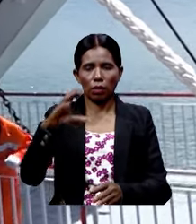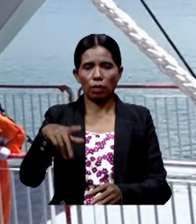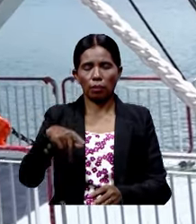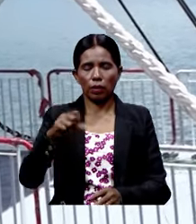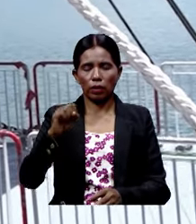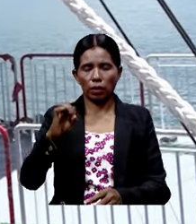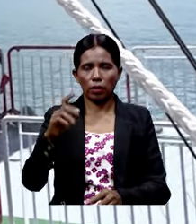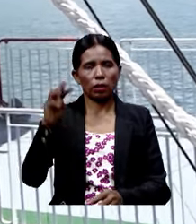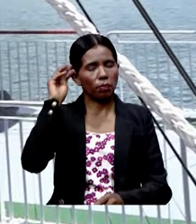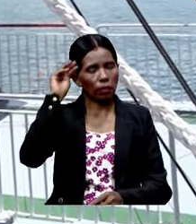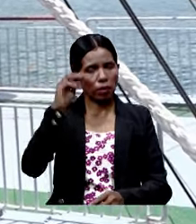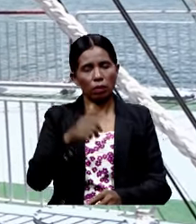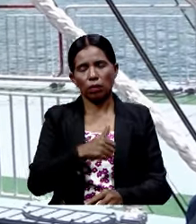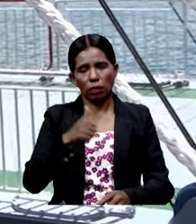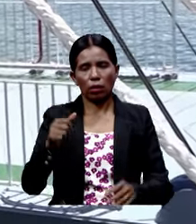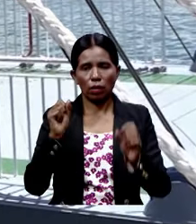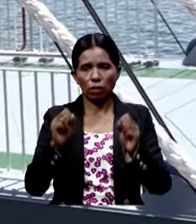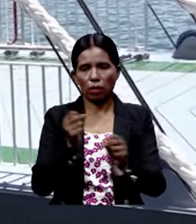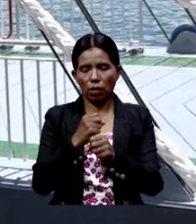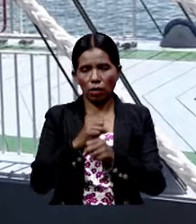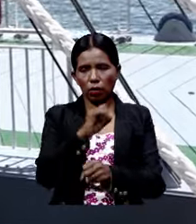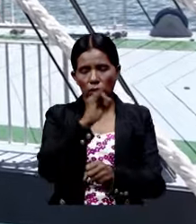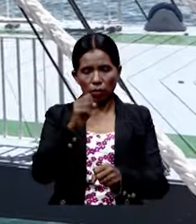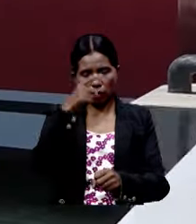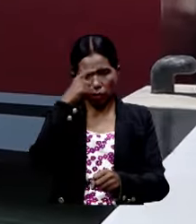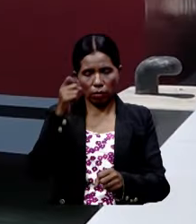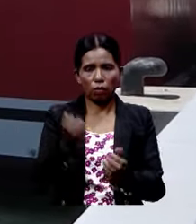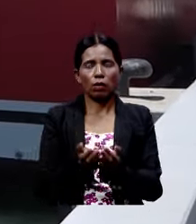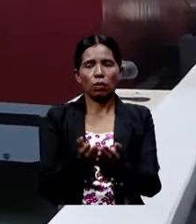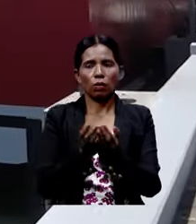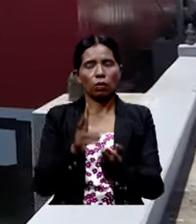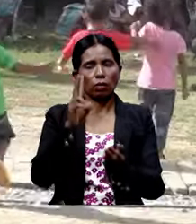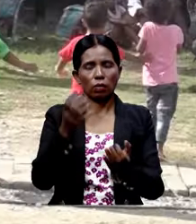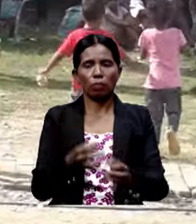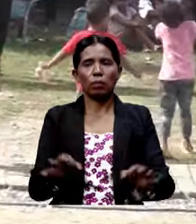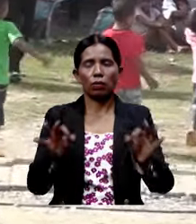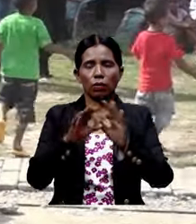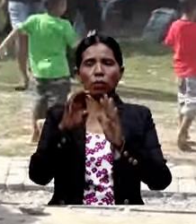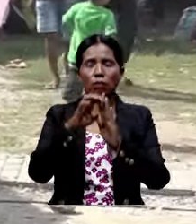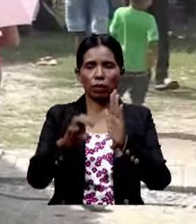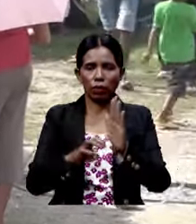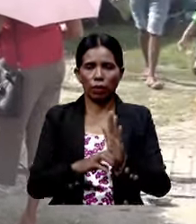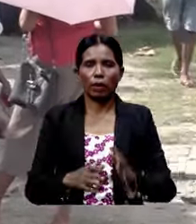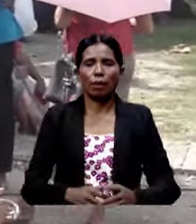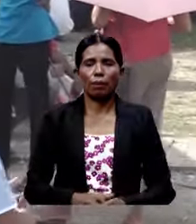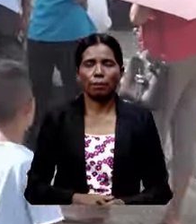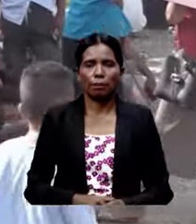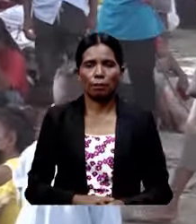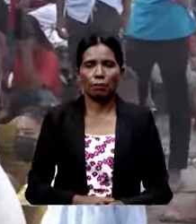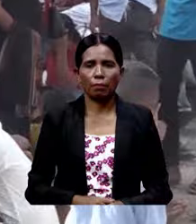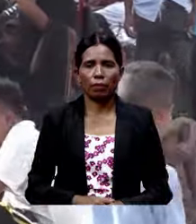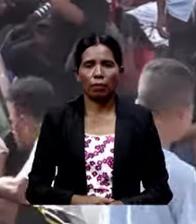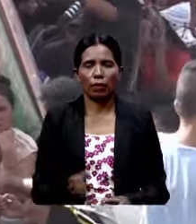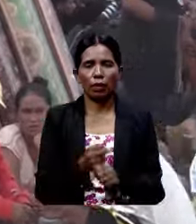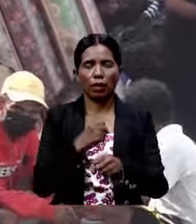no Ministério Relevante. A atual investigação também rua refere prioridade de Estado. Tripulante Sira nebe